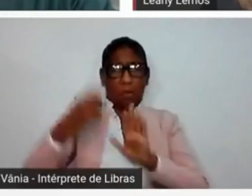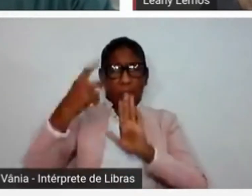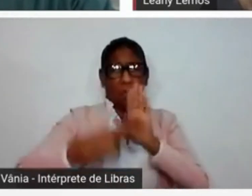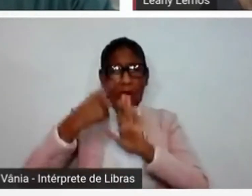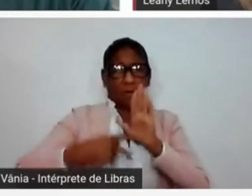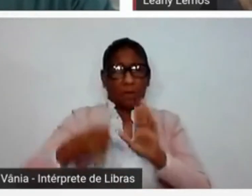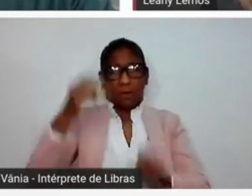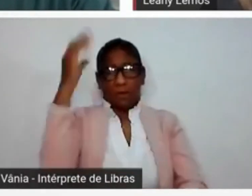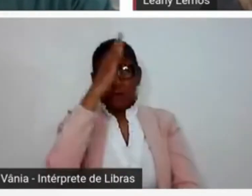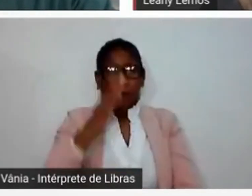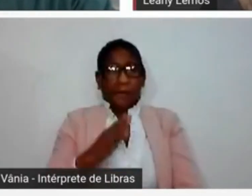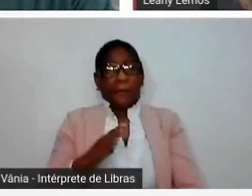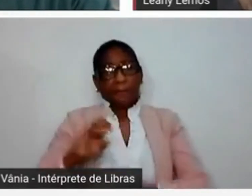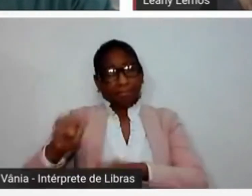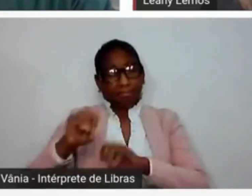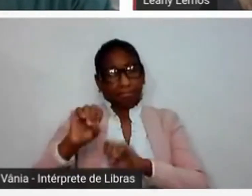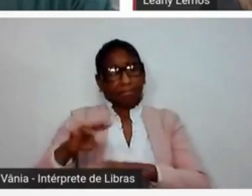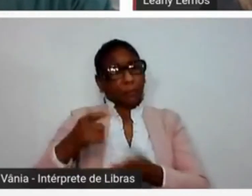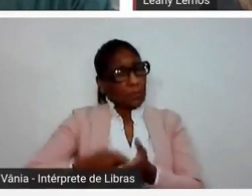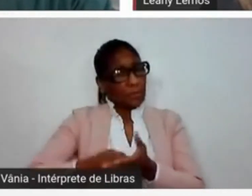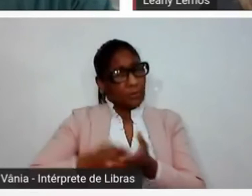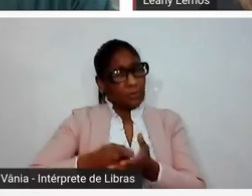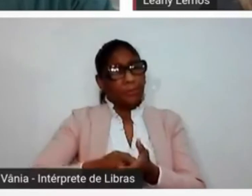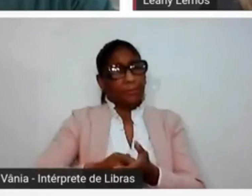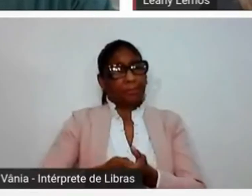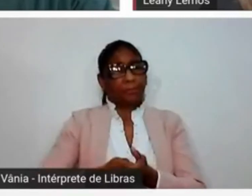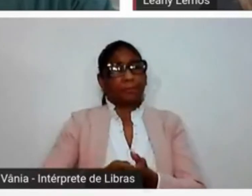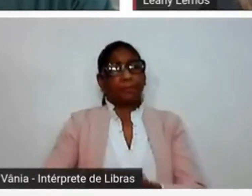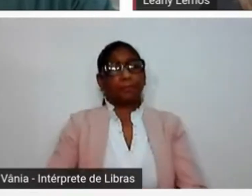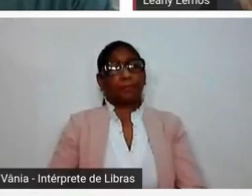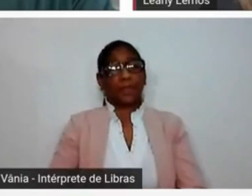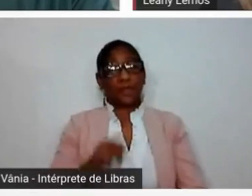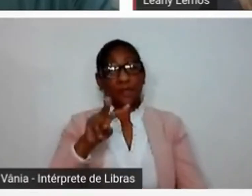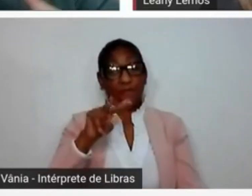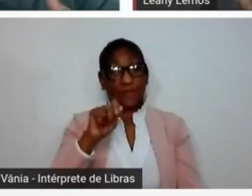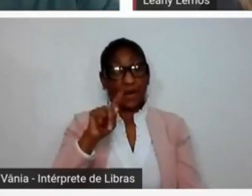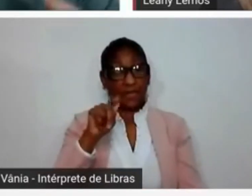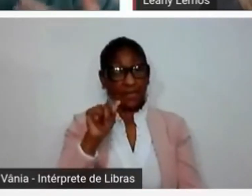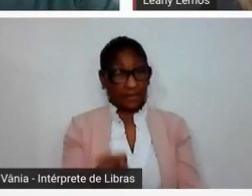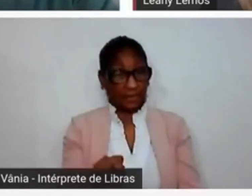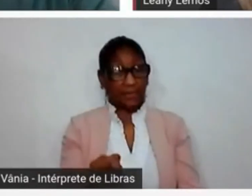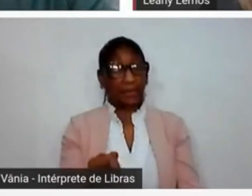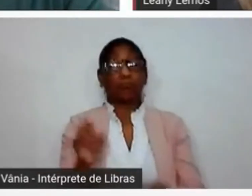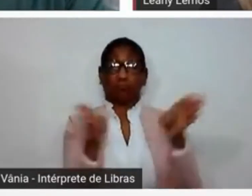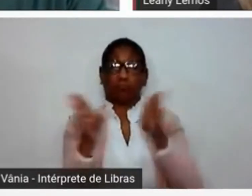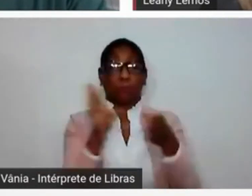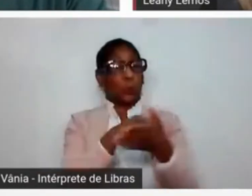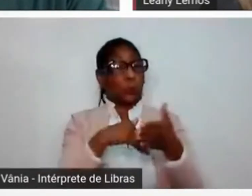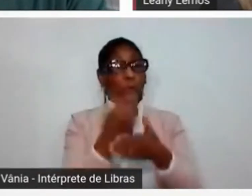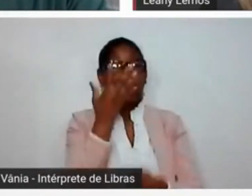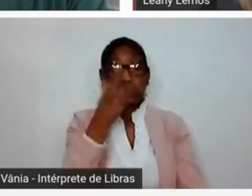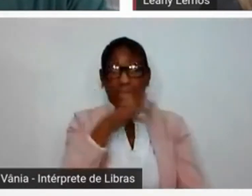Educação, que estabeleceu a obrigatoriedade da oferta universal de vagas, ou seja, para atender a todas as crianças em